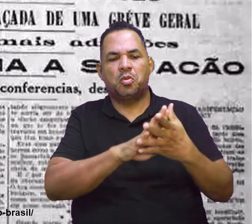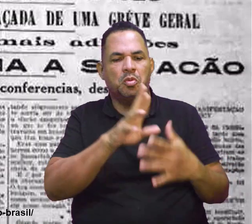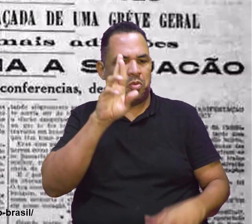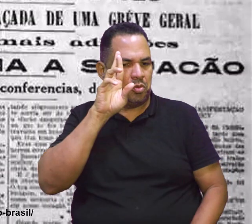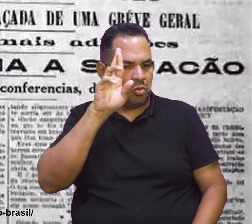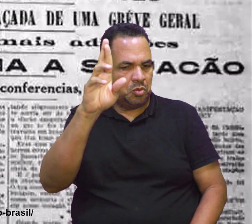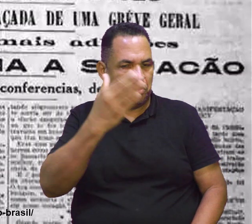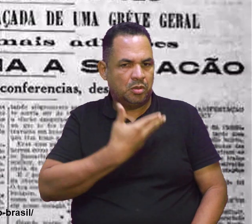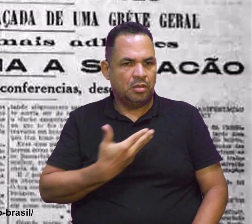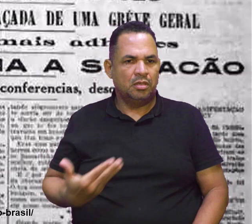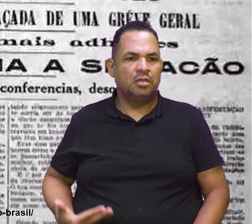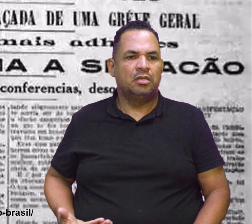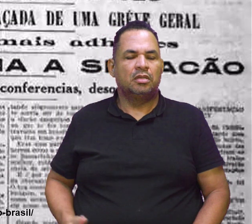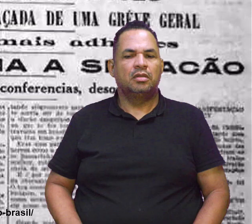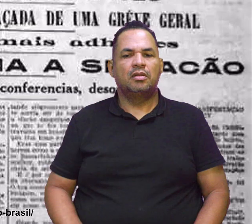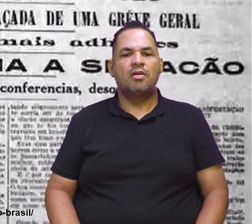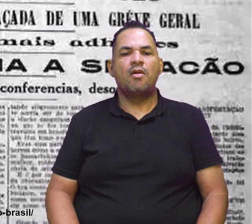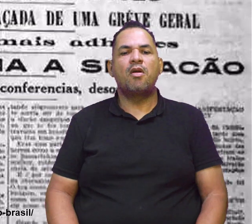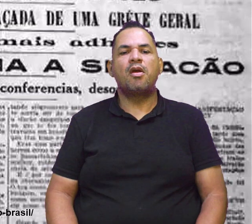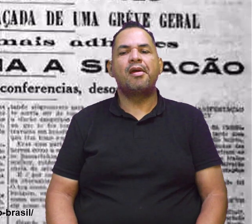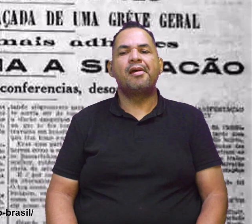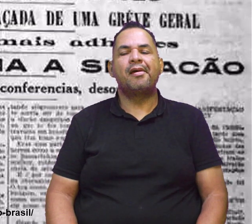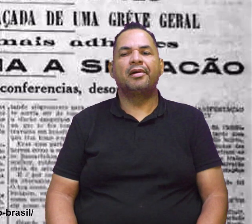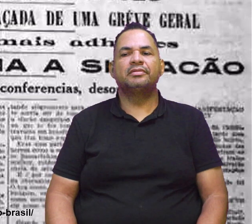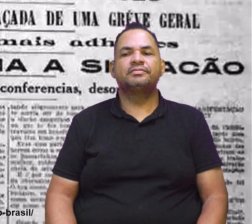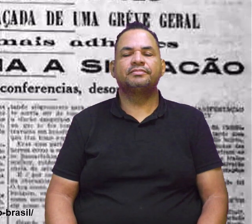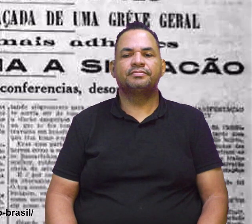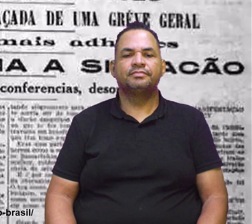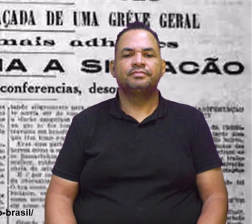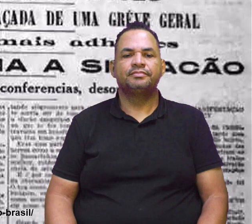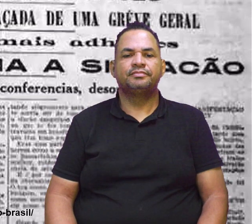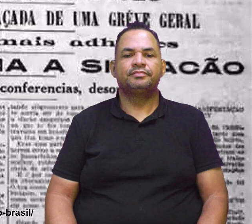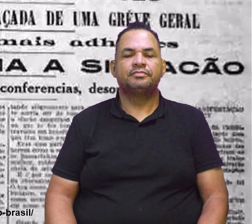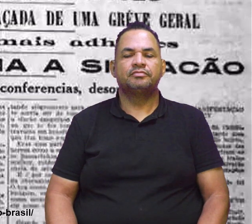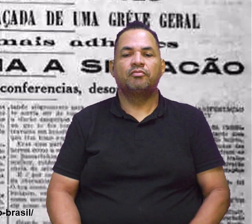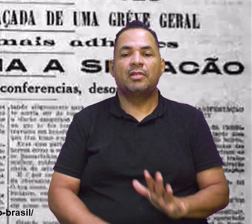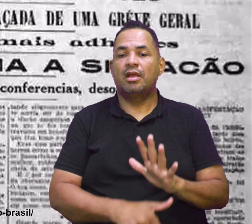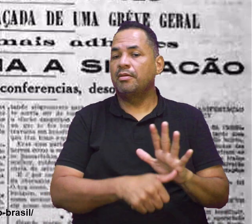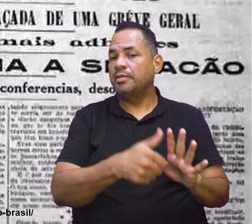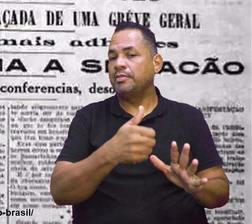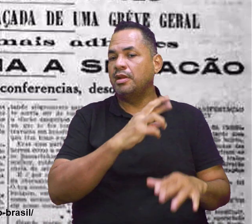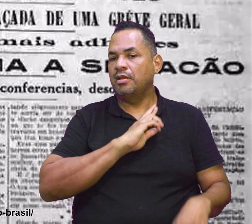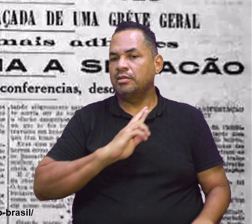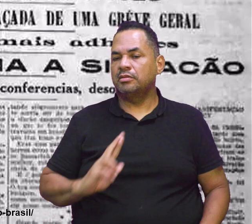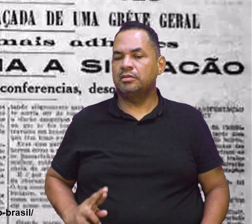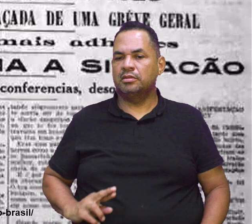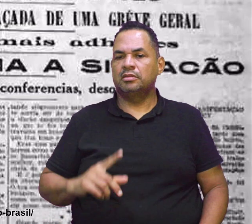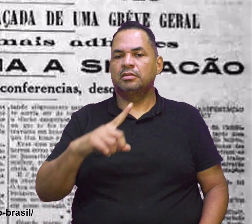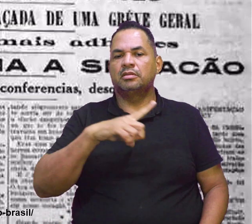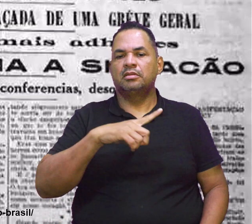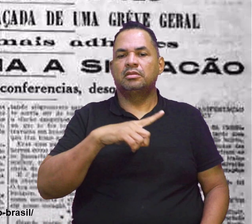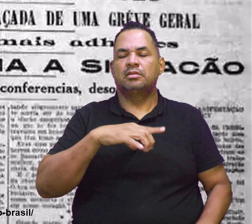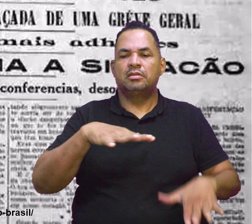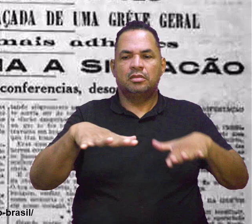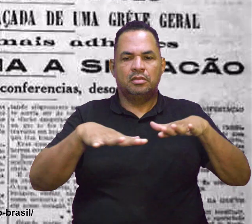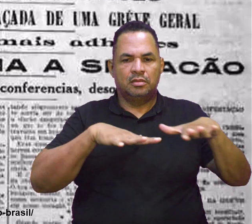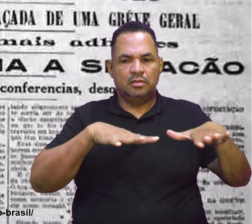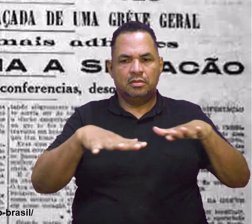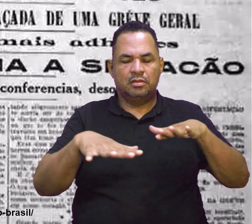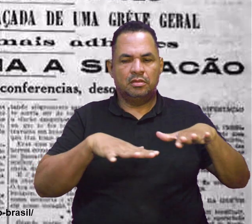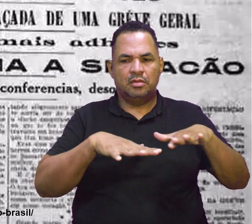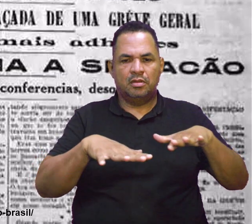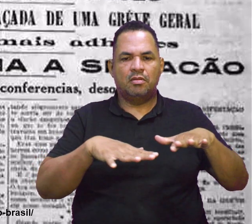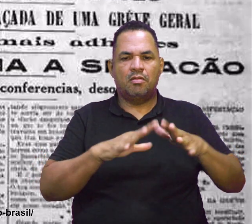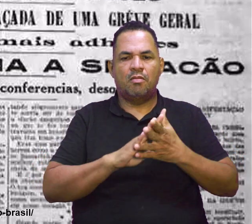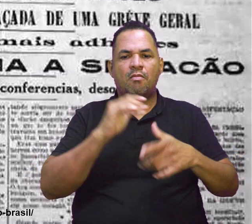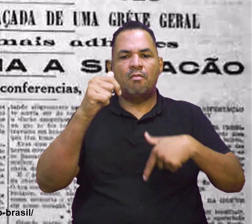Então, desde aqui, da Primeira República, nós vamos ter esses movimentos operários